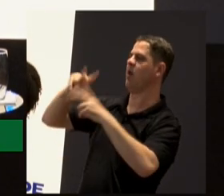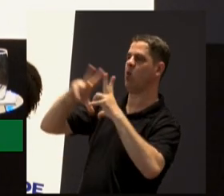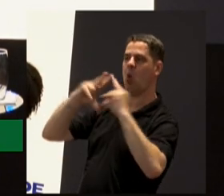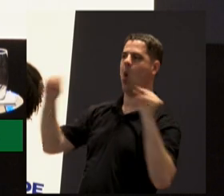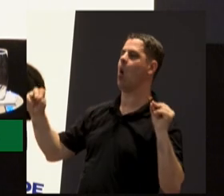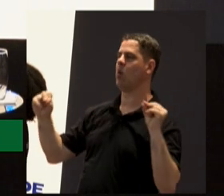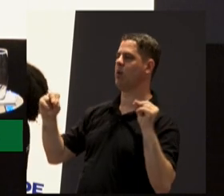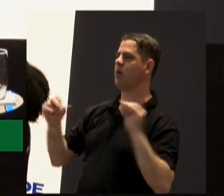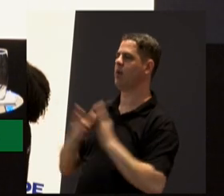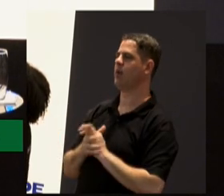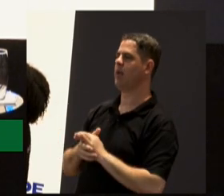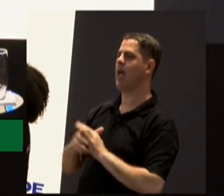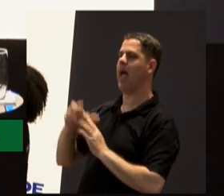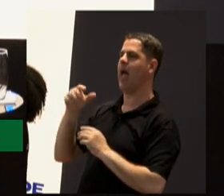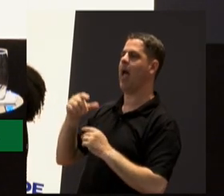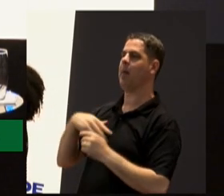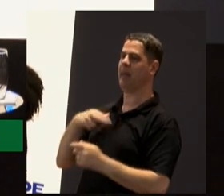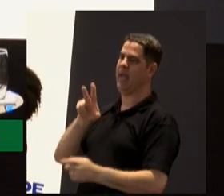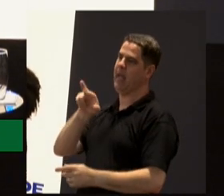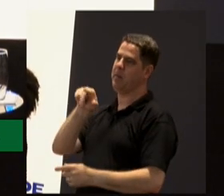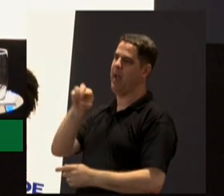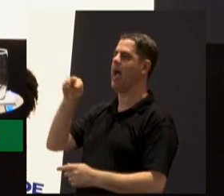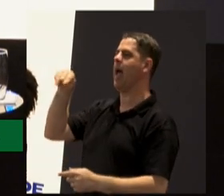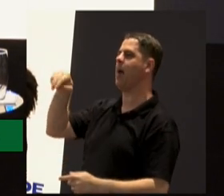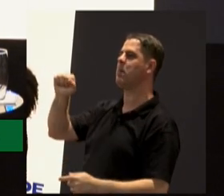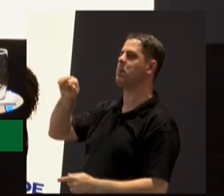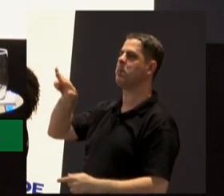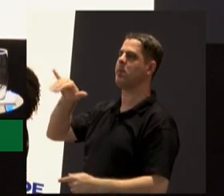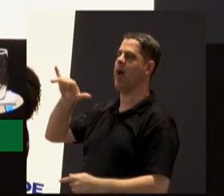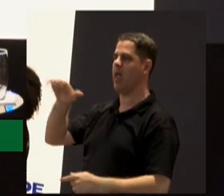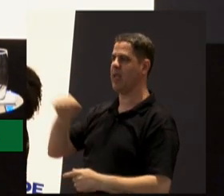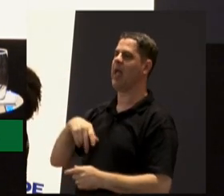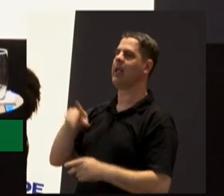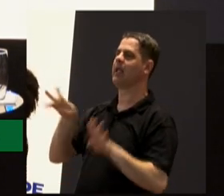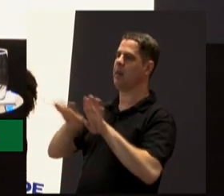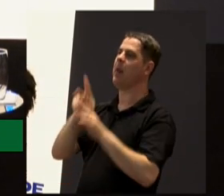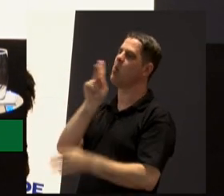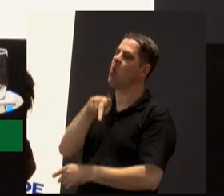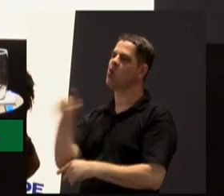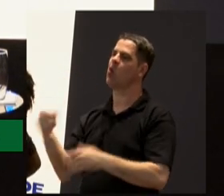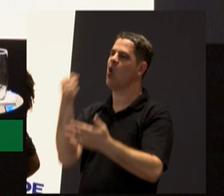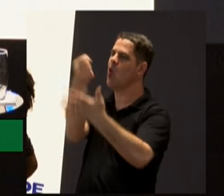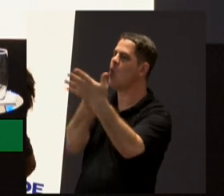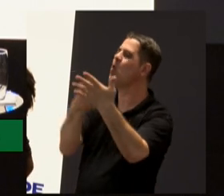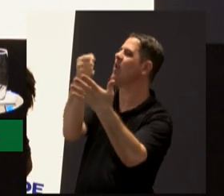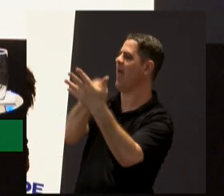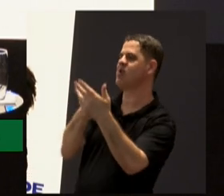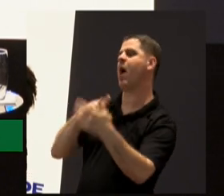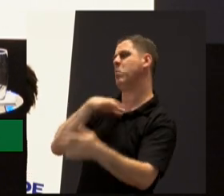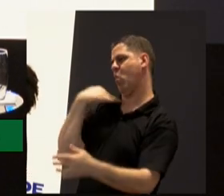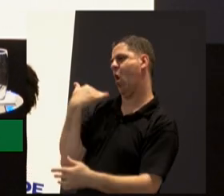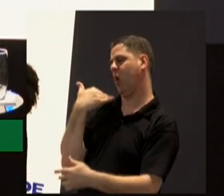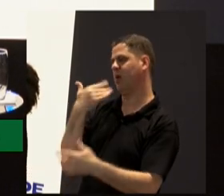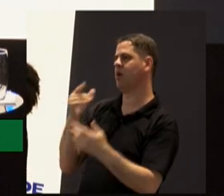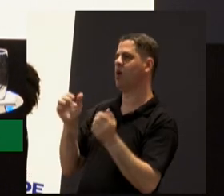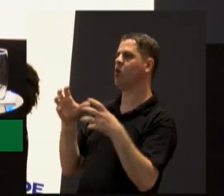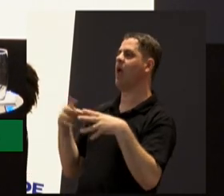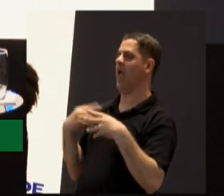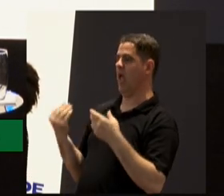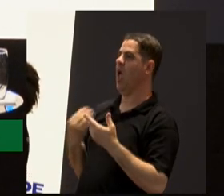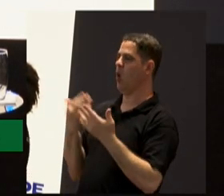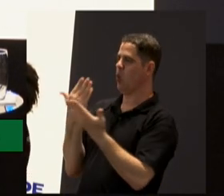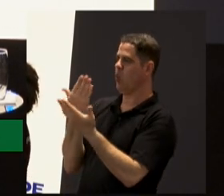A Márcia, minha falecida irmã, era uma militante, professora também atuante, que nos trouxe para dentro de